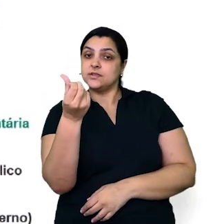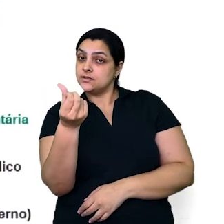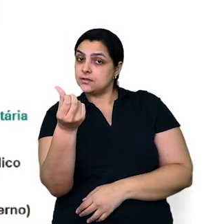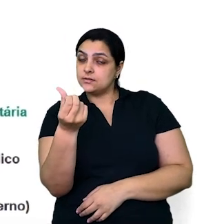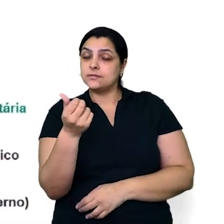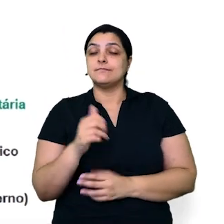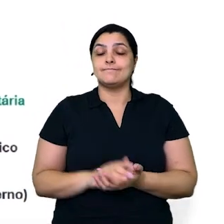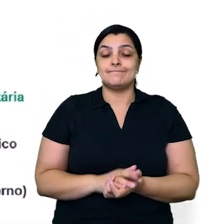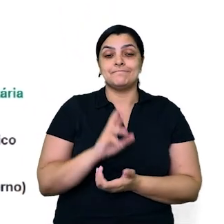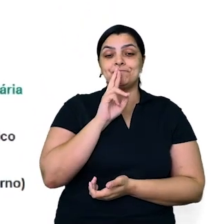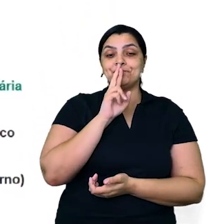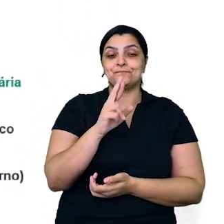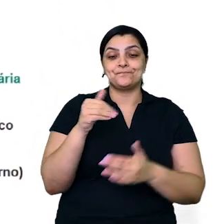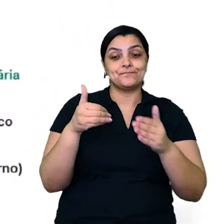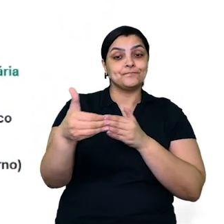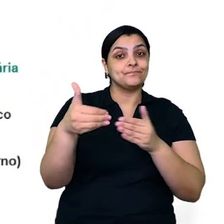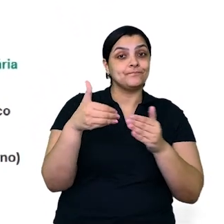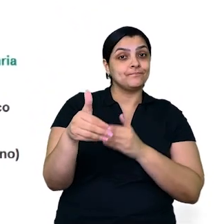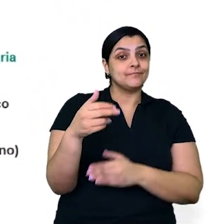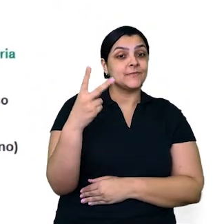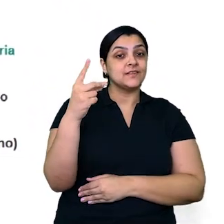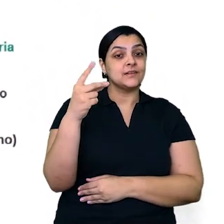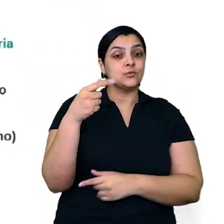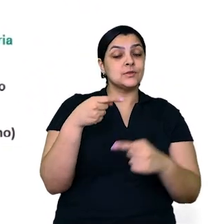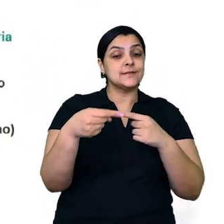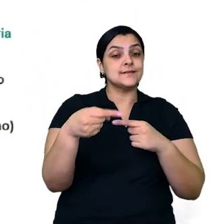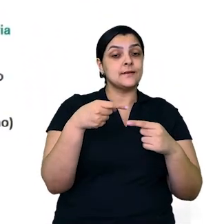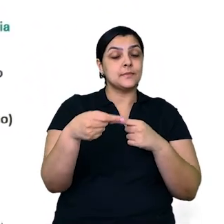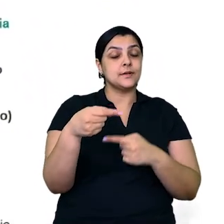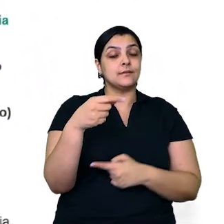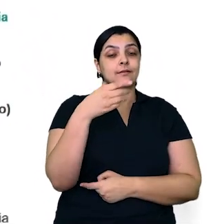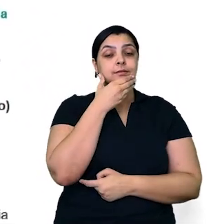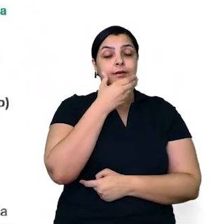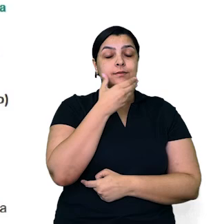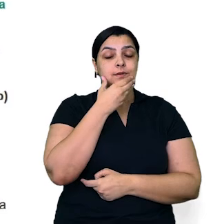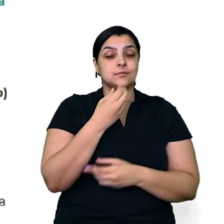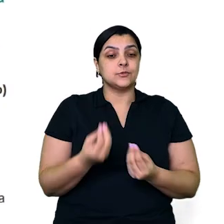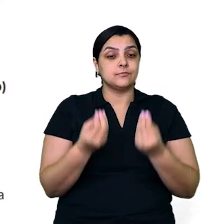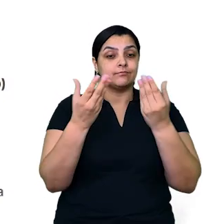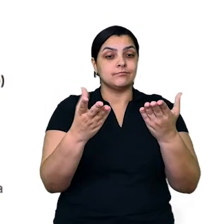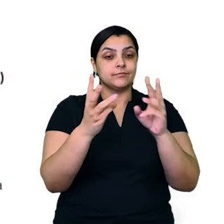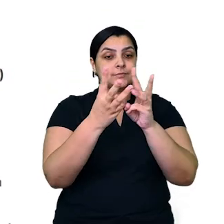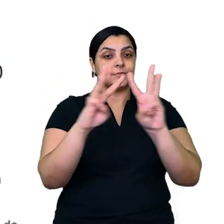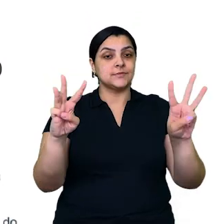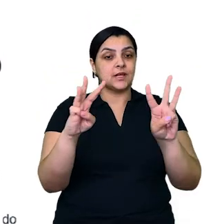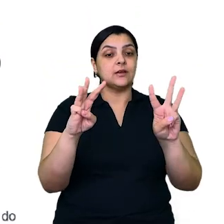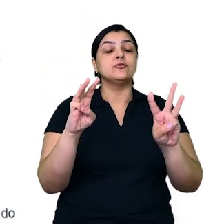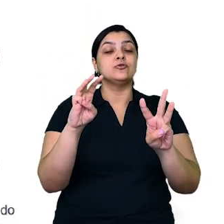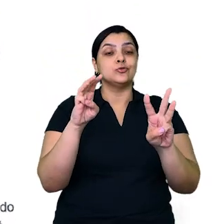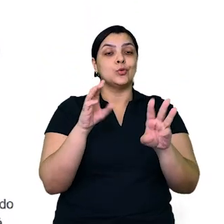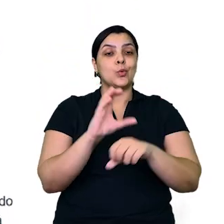2021-2026. O resultado está previsto para a segunda semana de dezembro e ficará disponível no portal